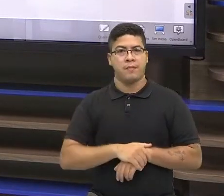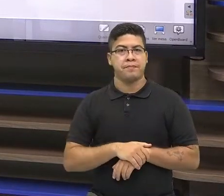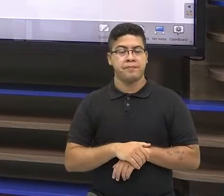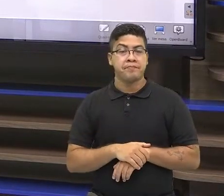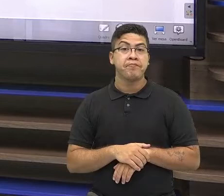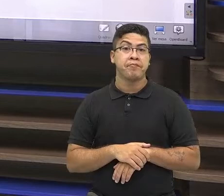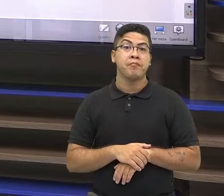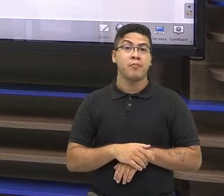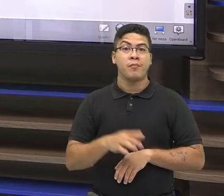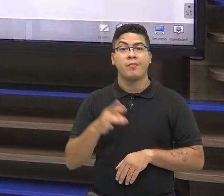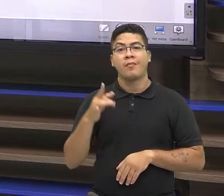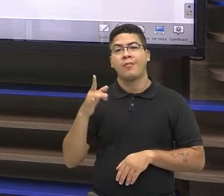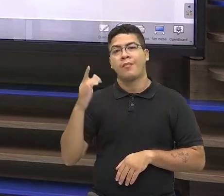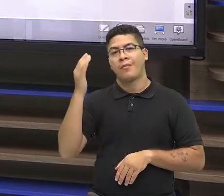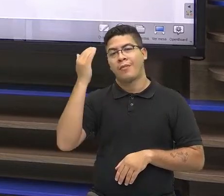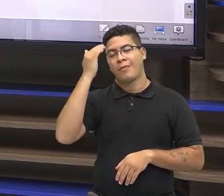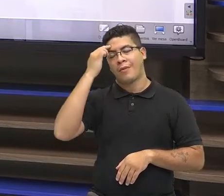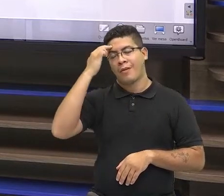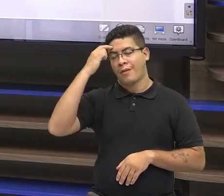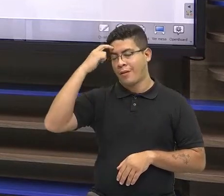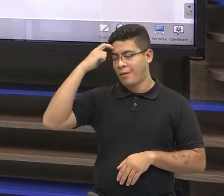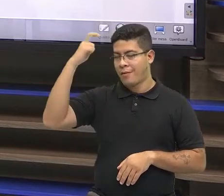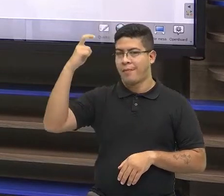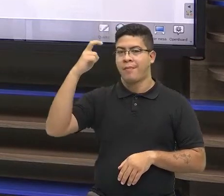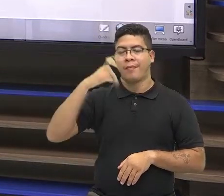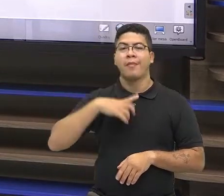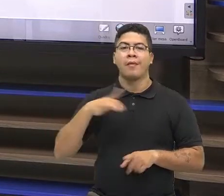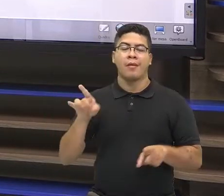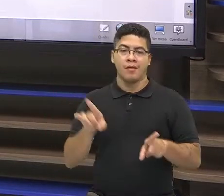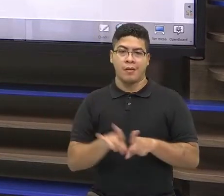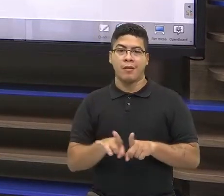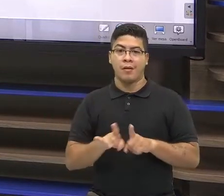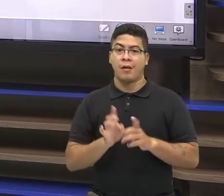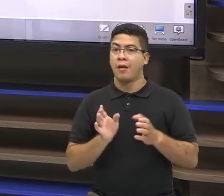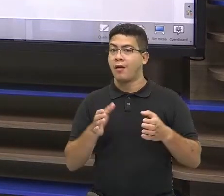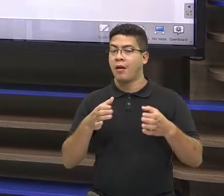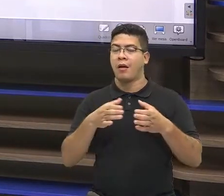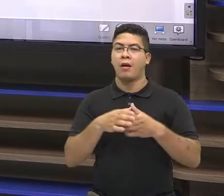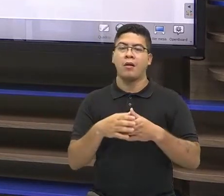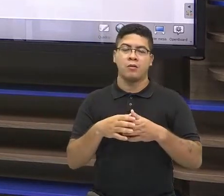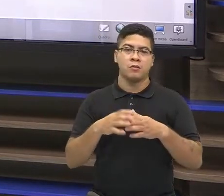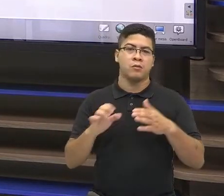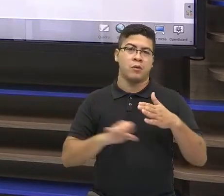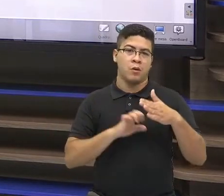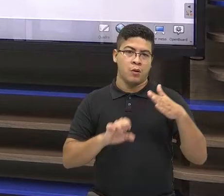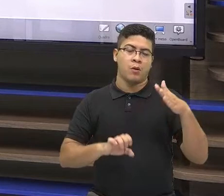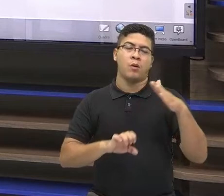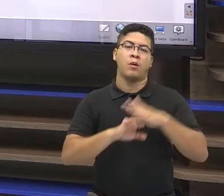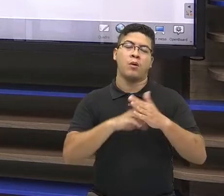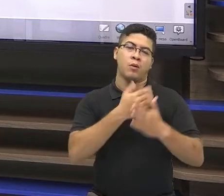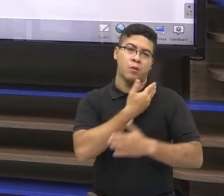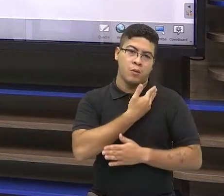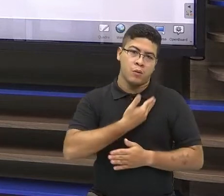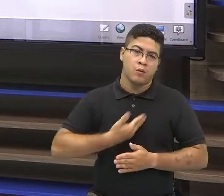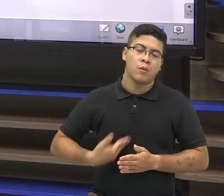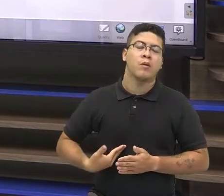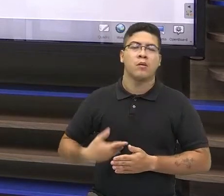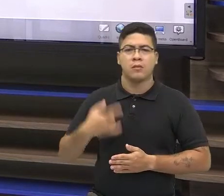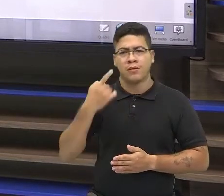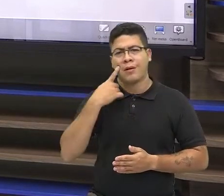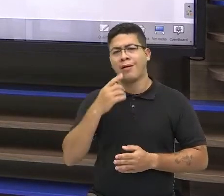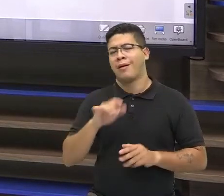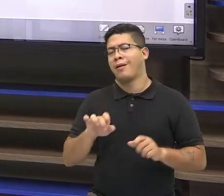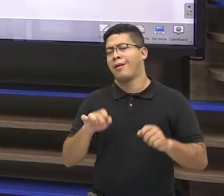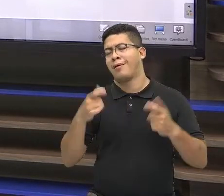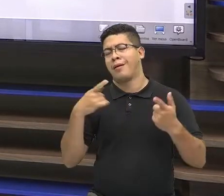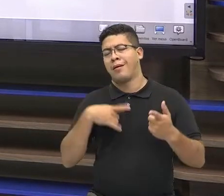muito inteligente, porque aquele grupo, né, lá de empresários, governadores e tal, é claro que se